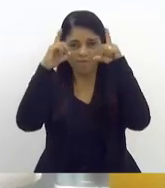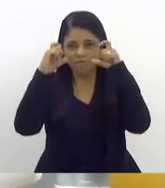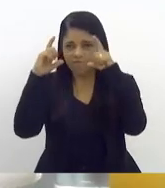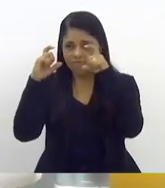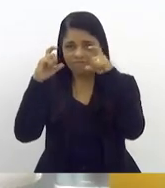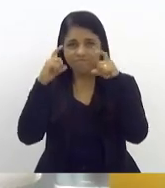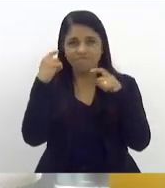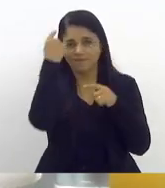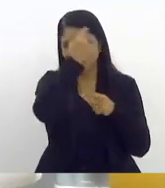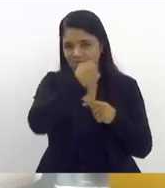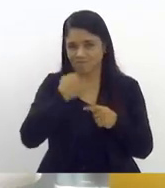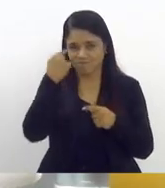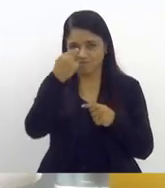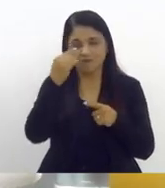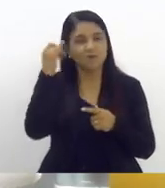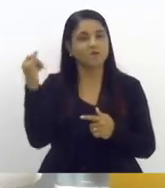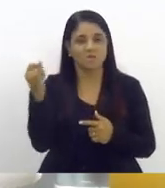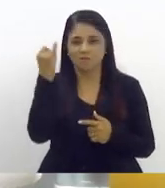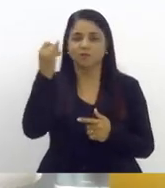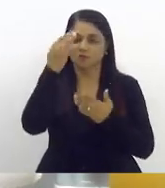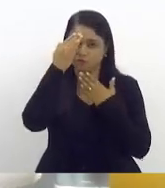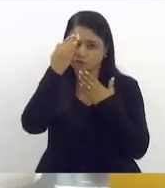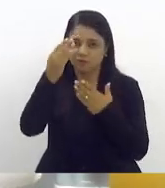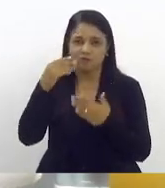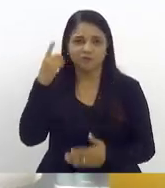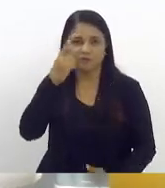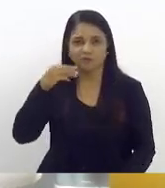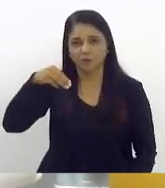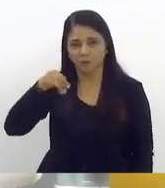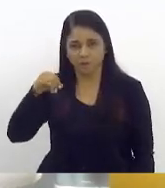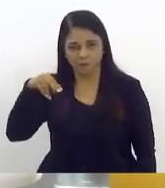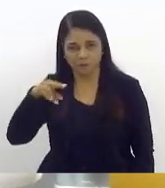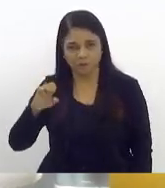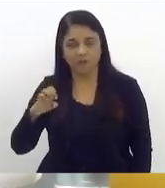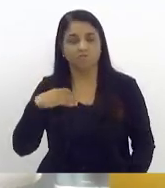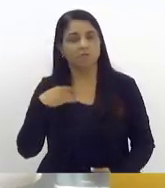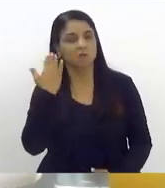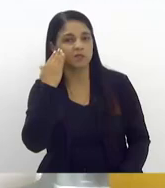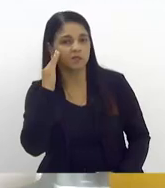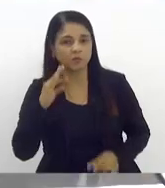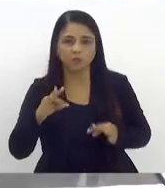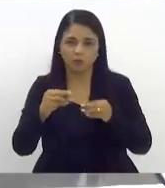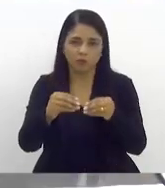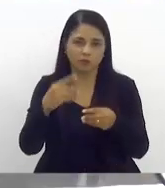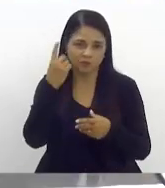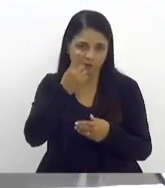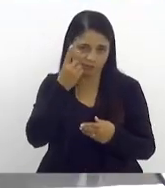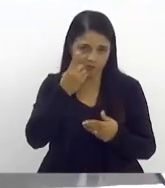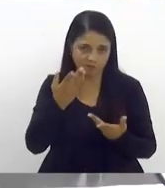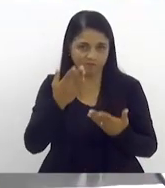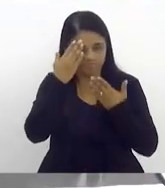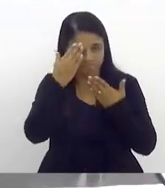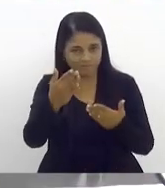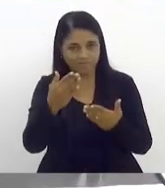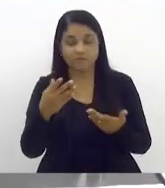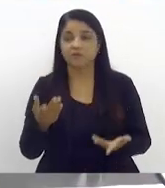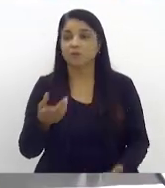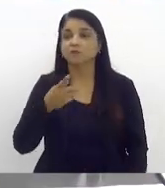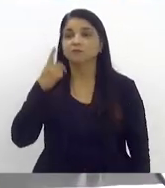importante. Então, agradeço aí o Mink pelo entendimento e a todos os deputados. Perfeito. Deputado Luiz Paulo.